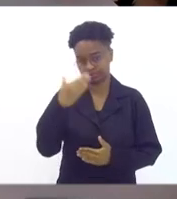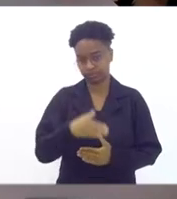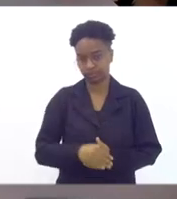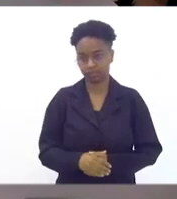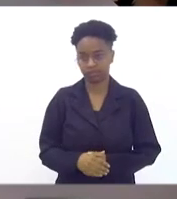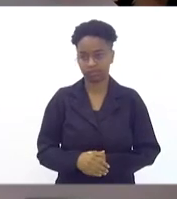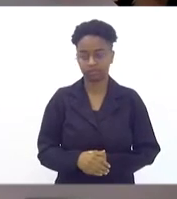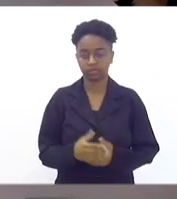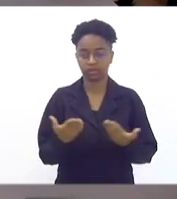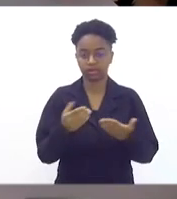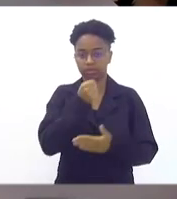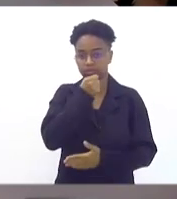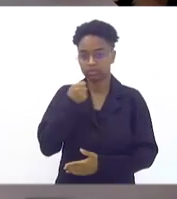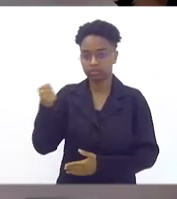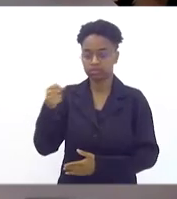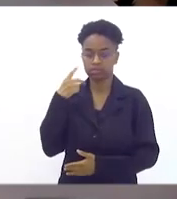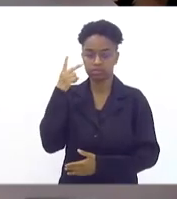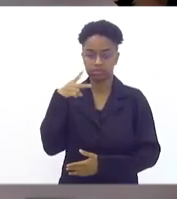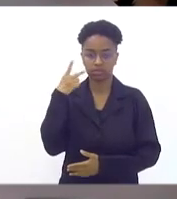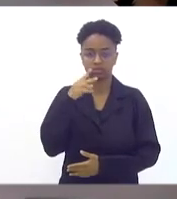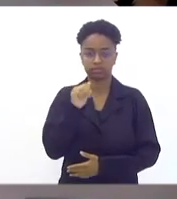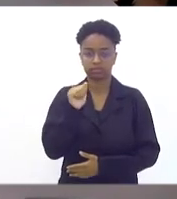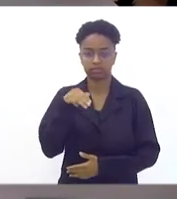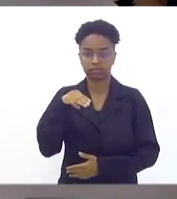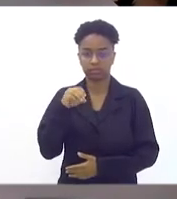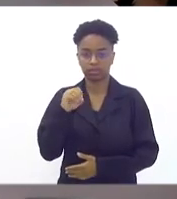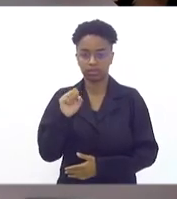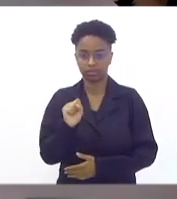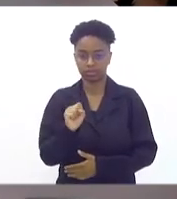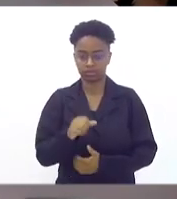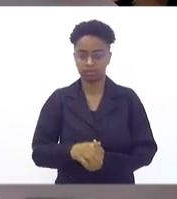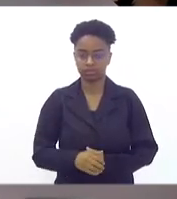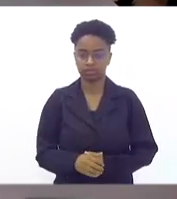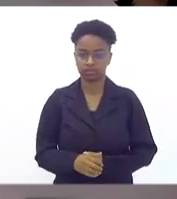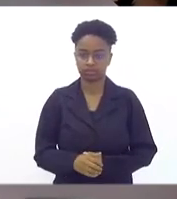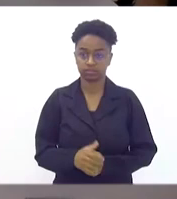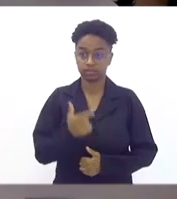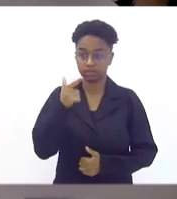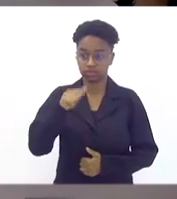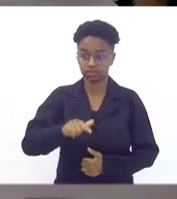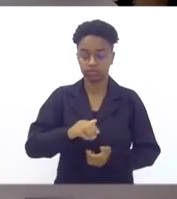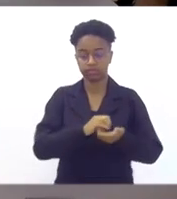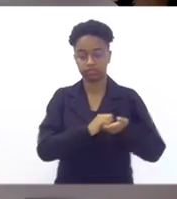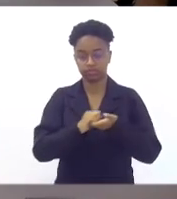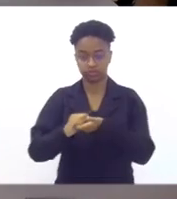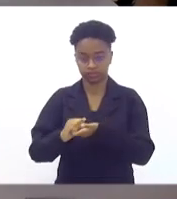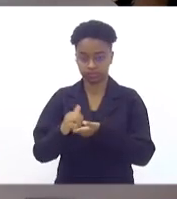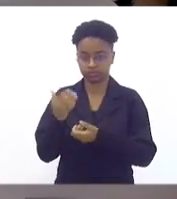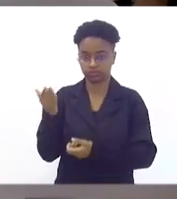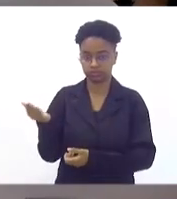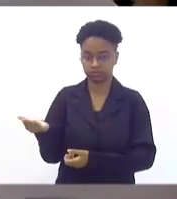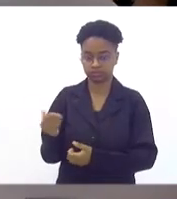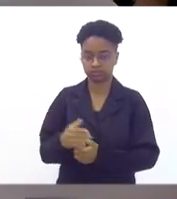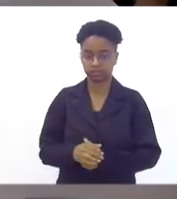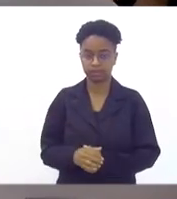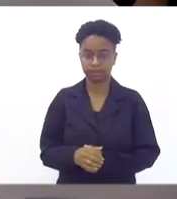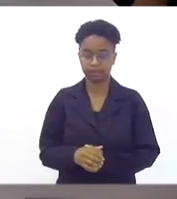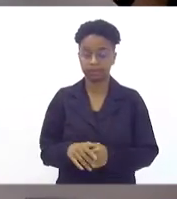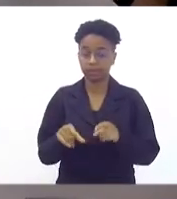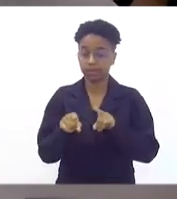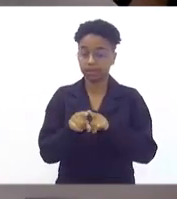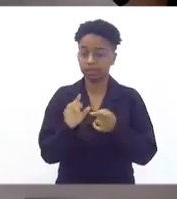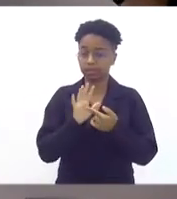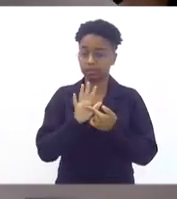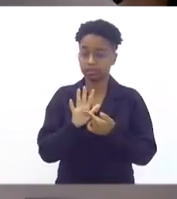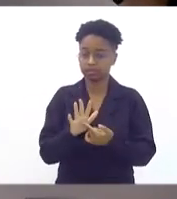passar a palavra para o vereador Laurindo mais uma vez cumprimentando vossa excelência e ressaltando aqui